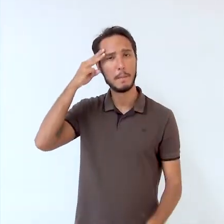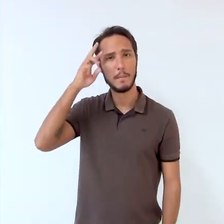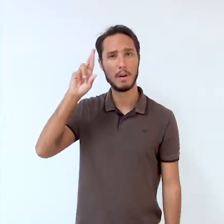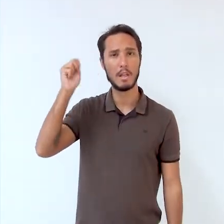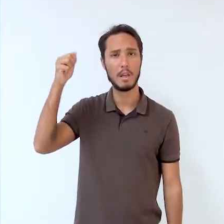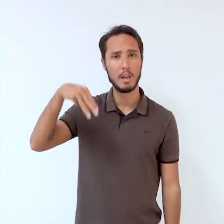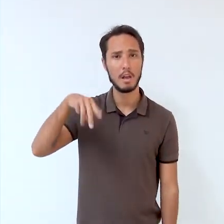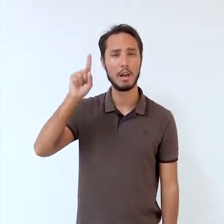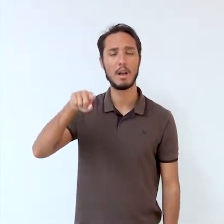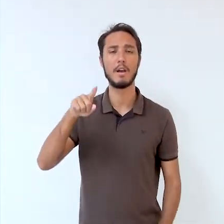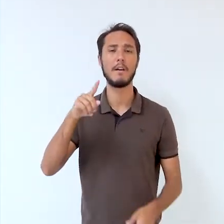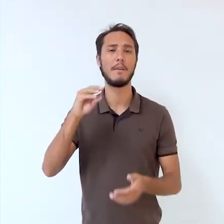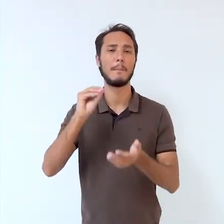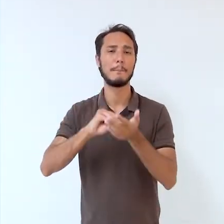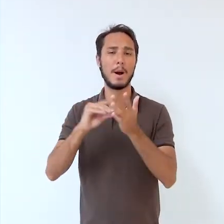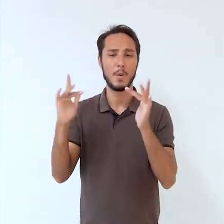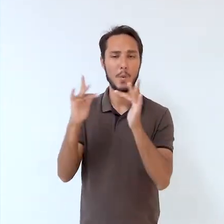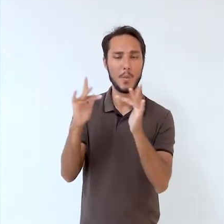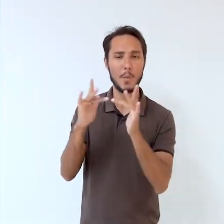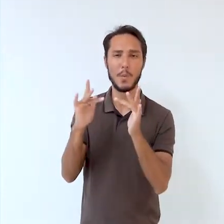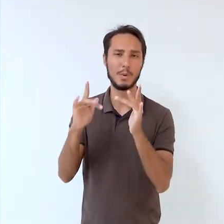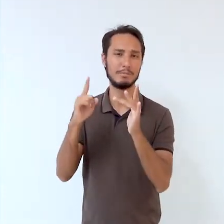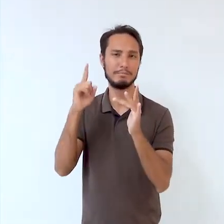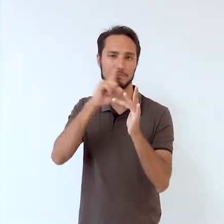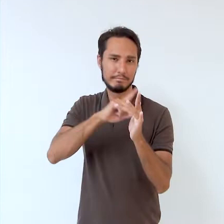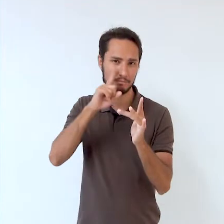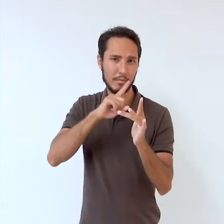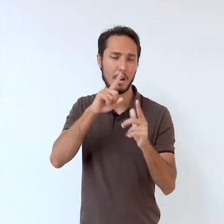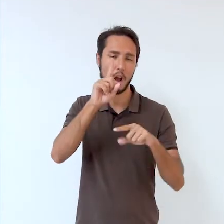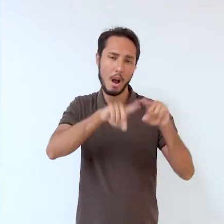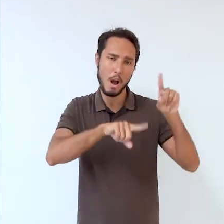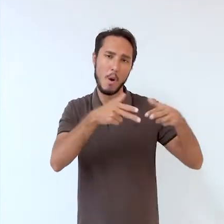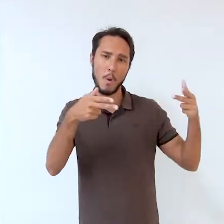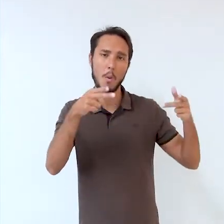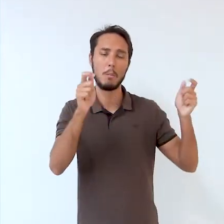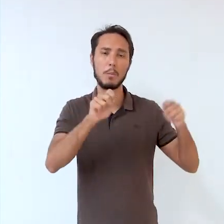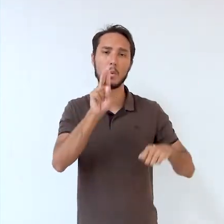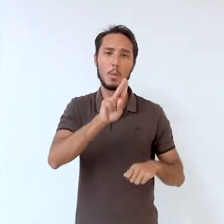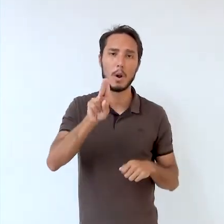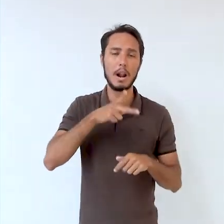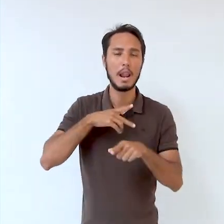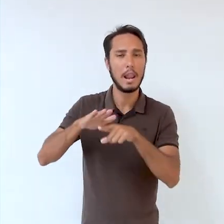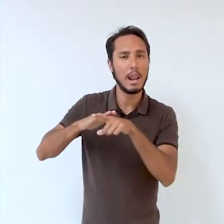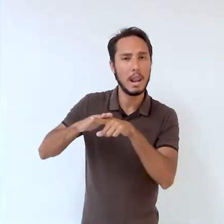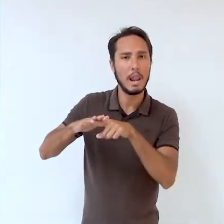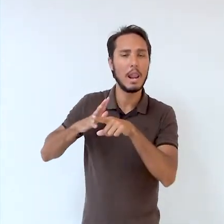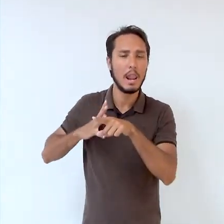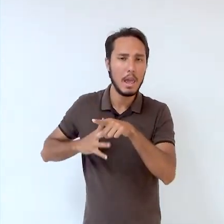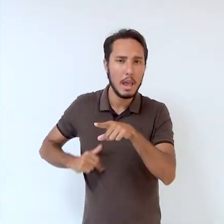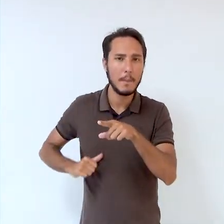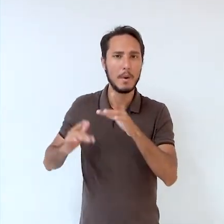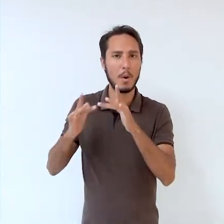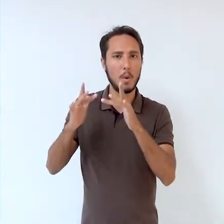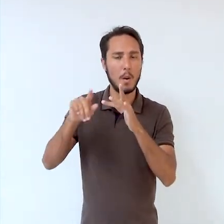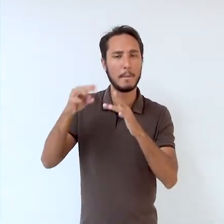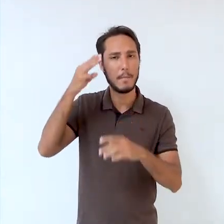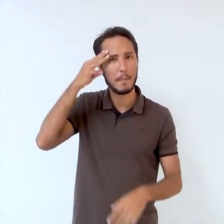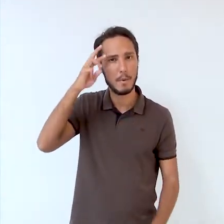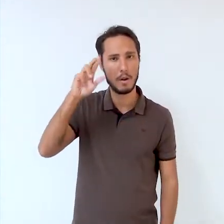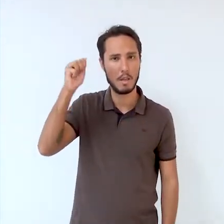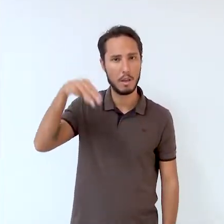RAM é o mau contato. Alguns produtos podem ser usados para limpar o contato da memória